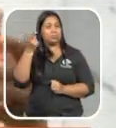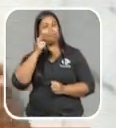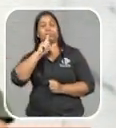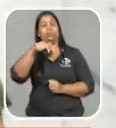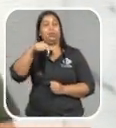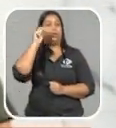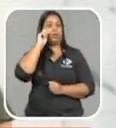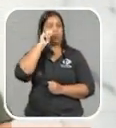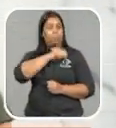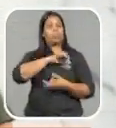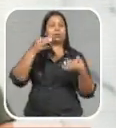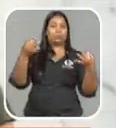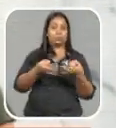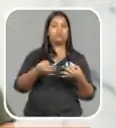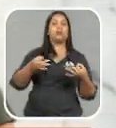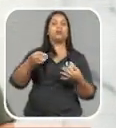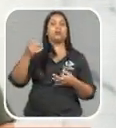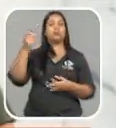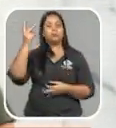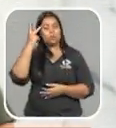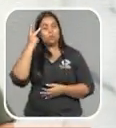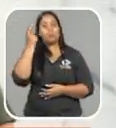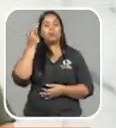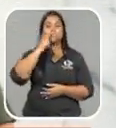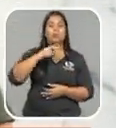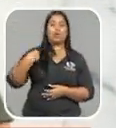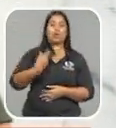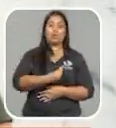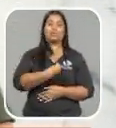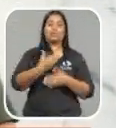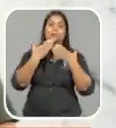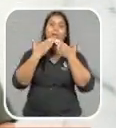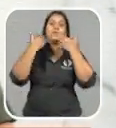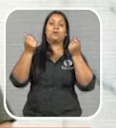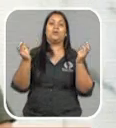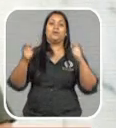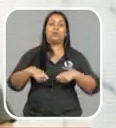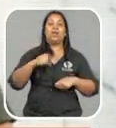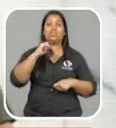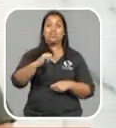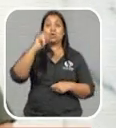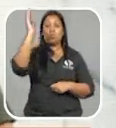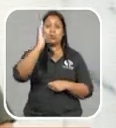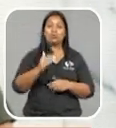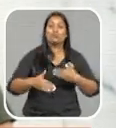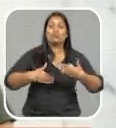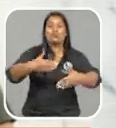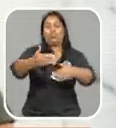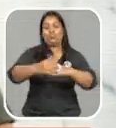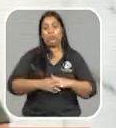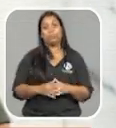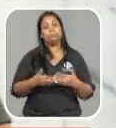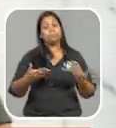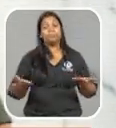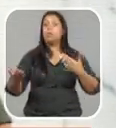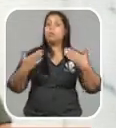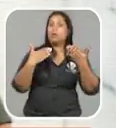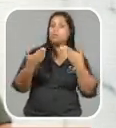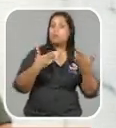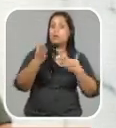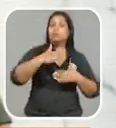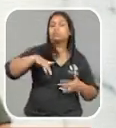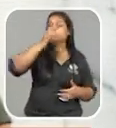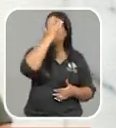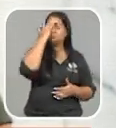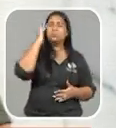vida pode ser muito melhor, né, se o Brasil der certo. Então, é um diálogo para aqueles que não votaram no presidente